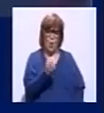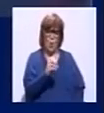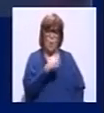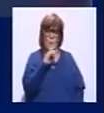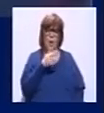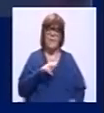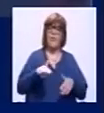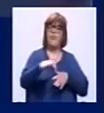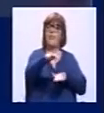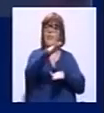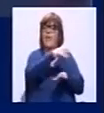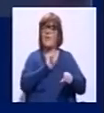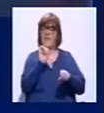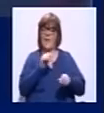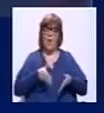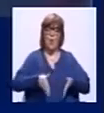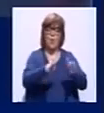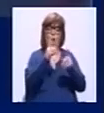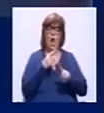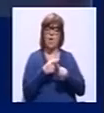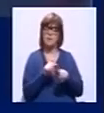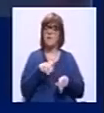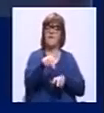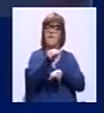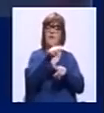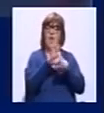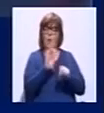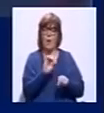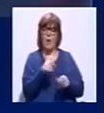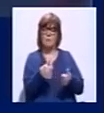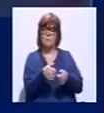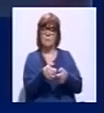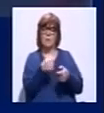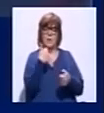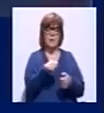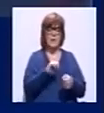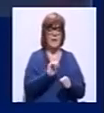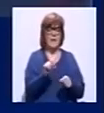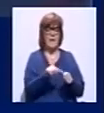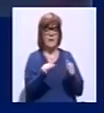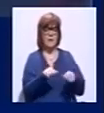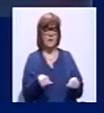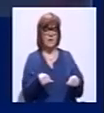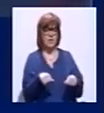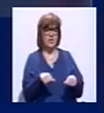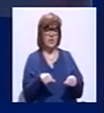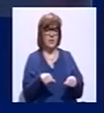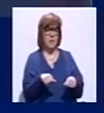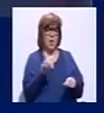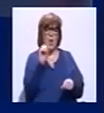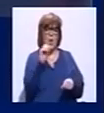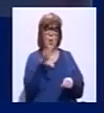pelas diversas salas e corredores dos hospitais e acionar o sistema de emissão de luz